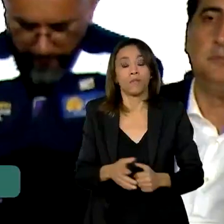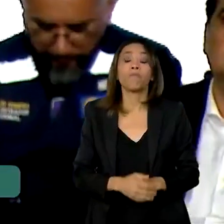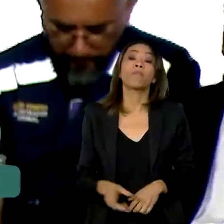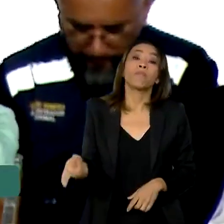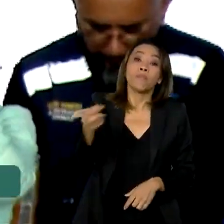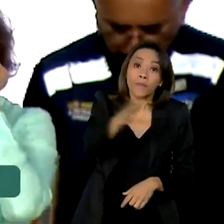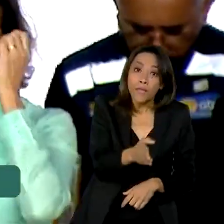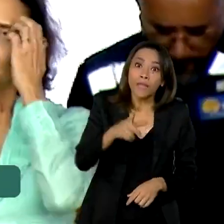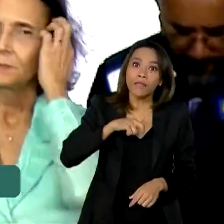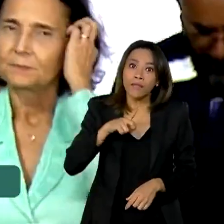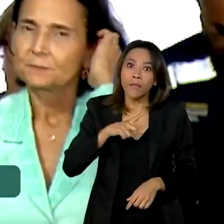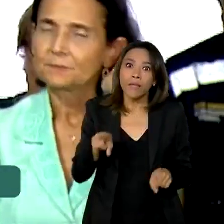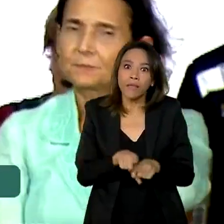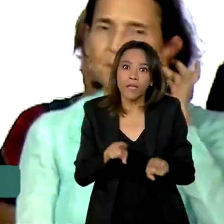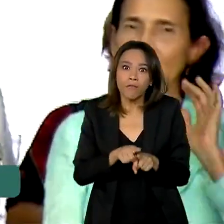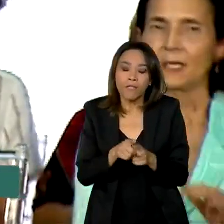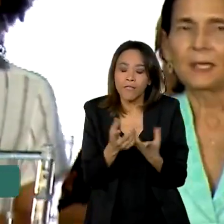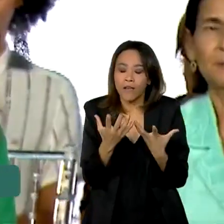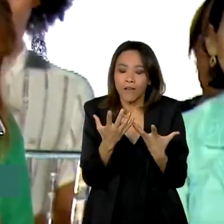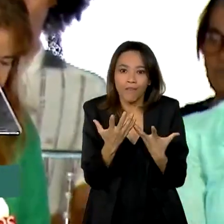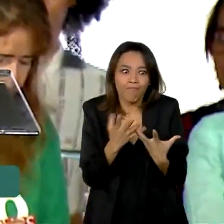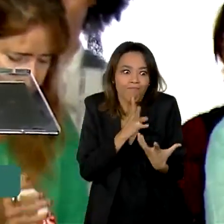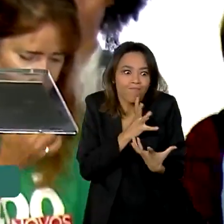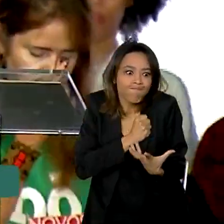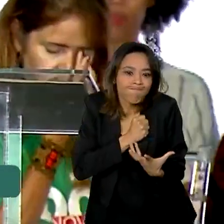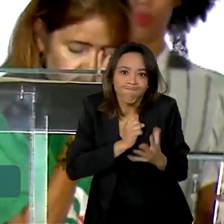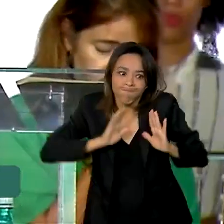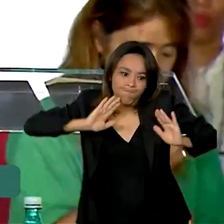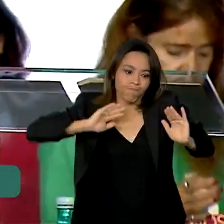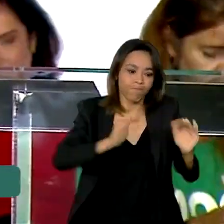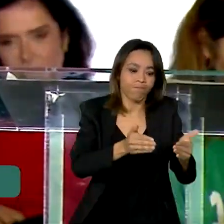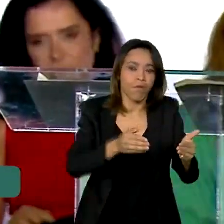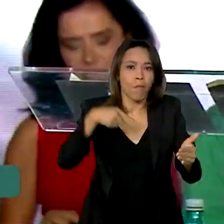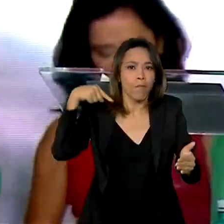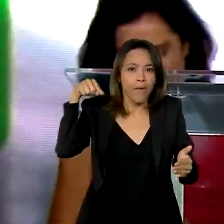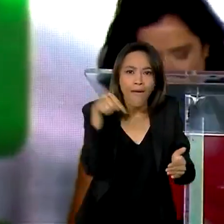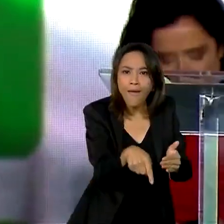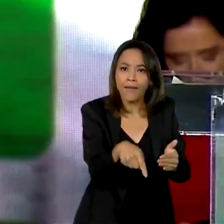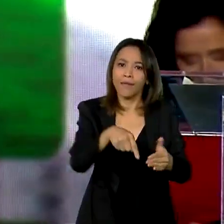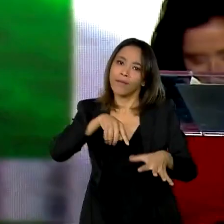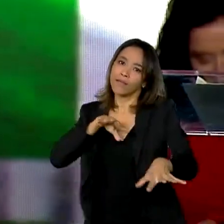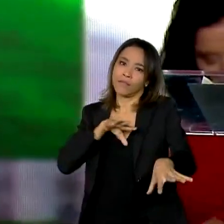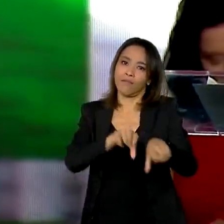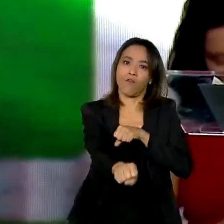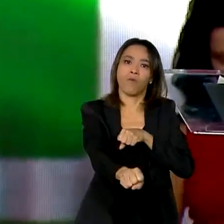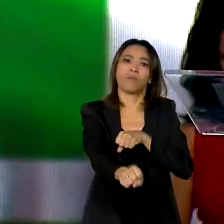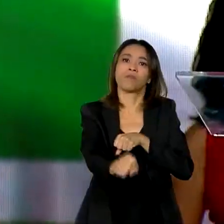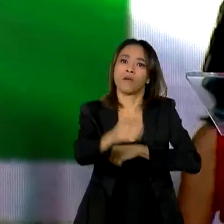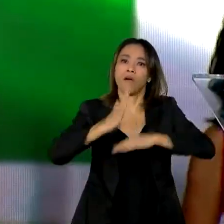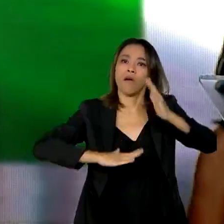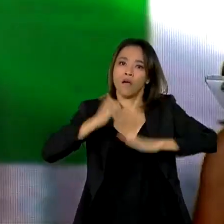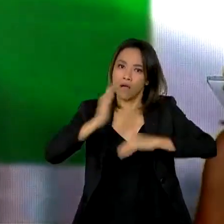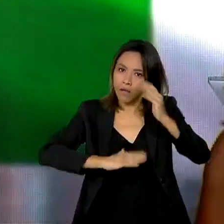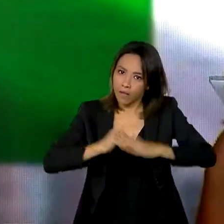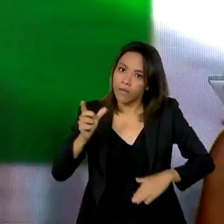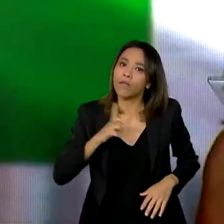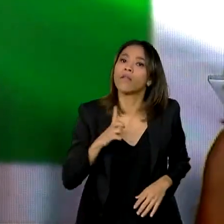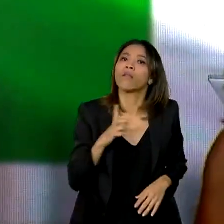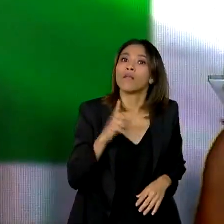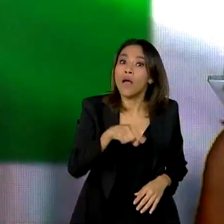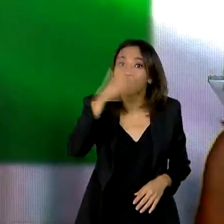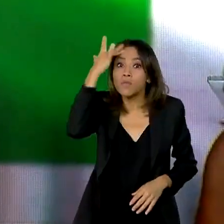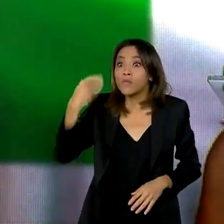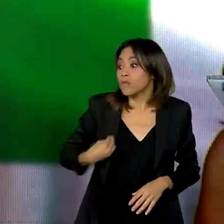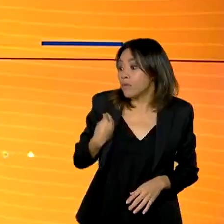a obsessão pela educação, porque é a formação profissional que faz as pessoas